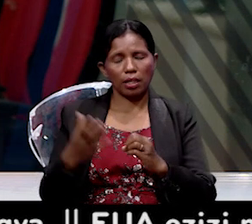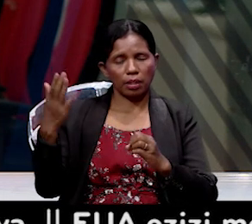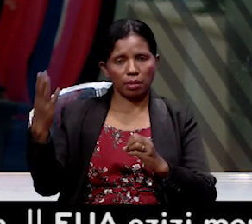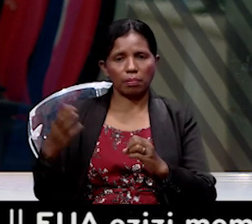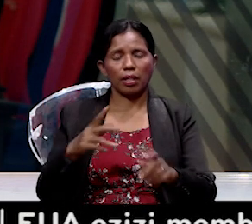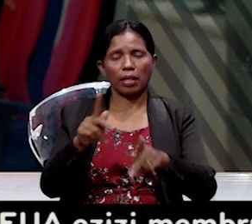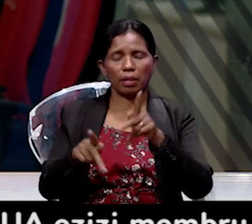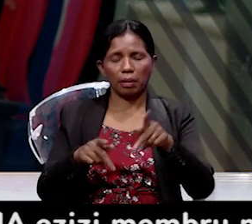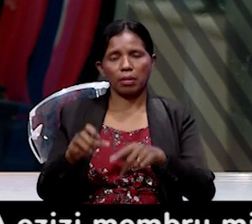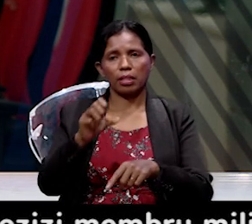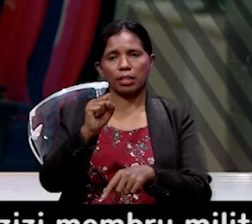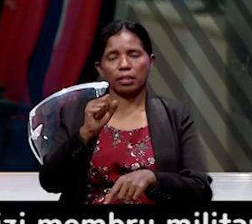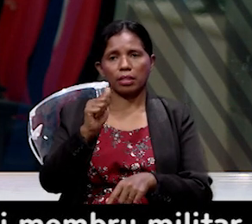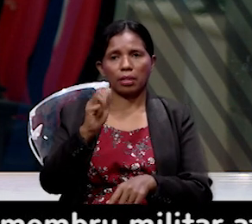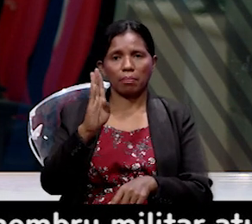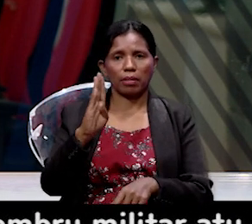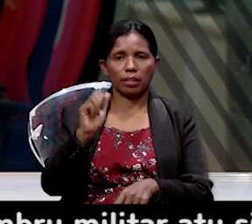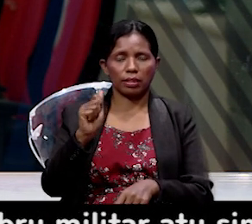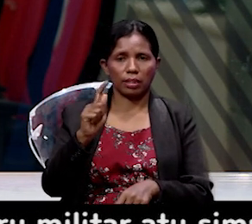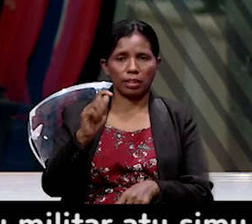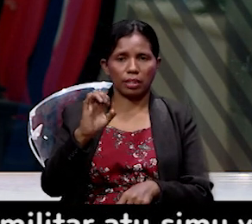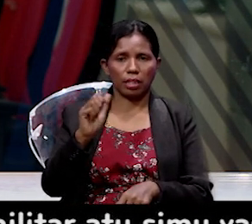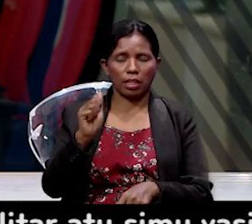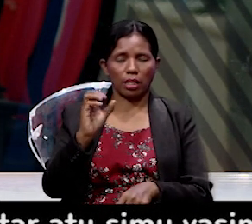requerente Sebastião da Silva.